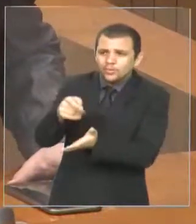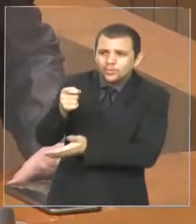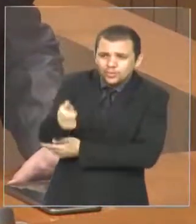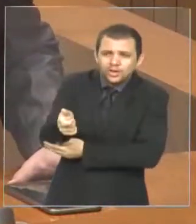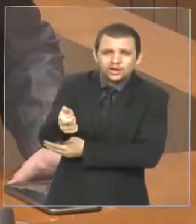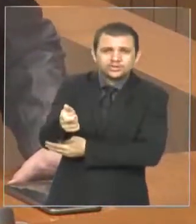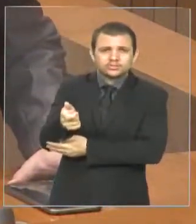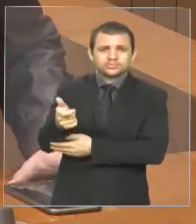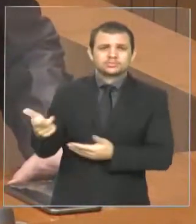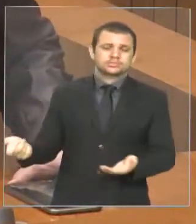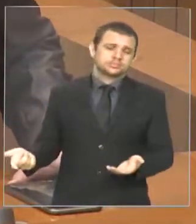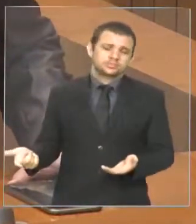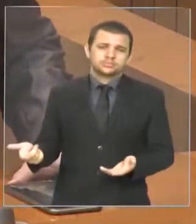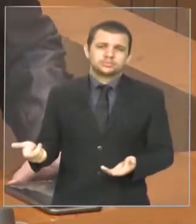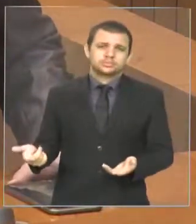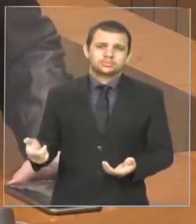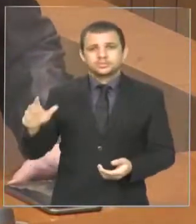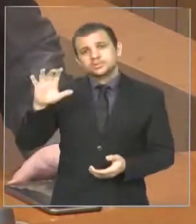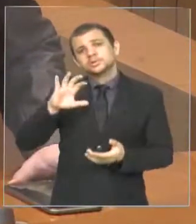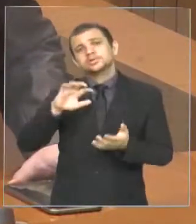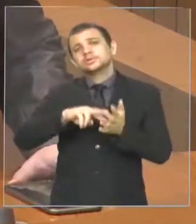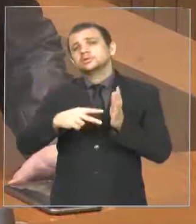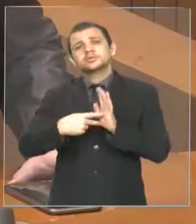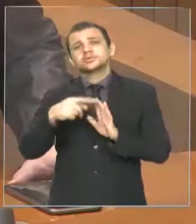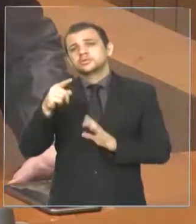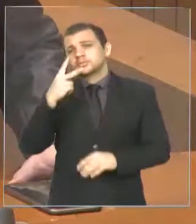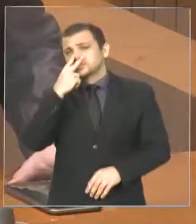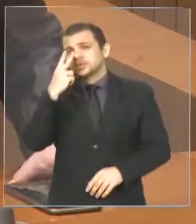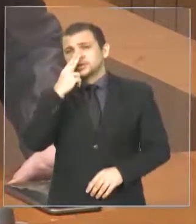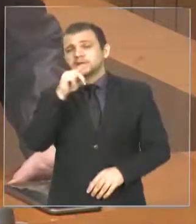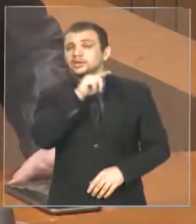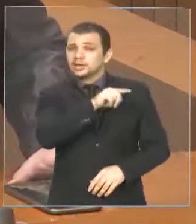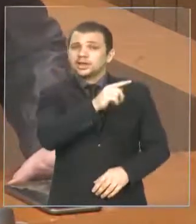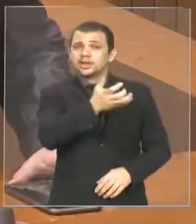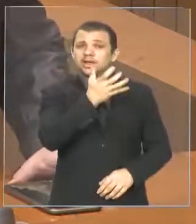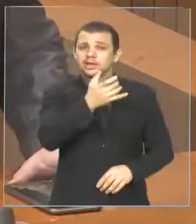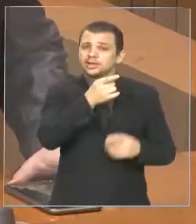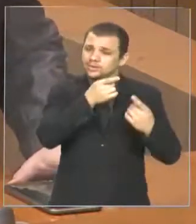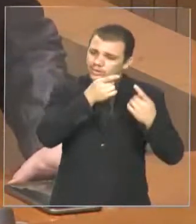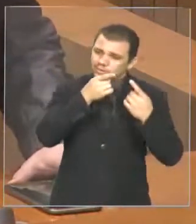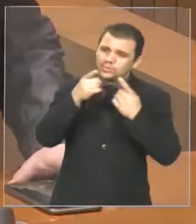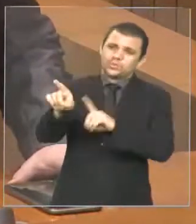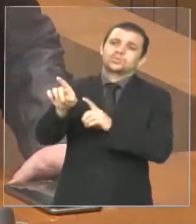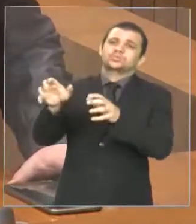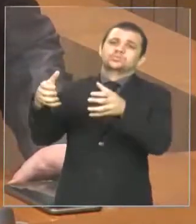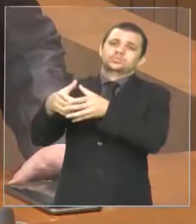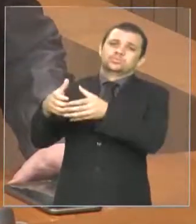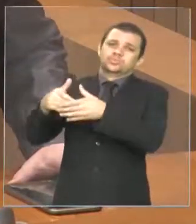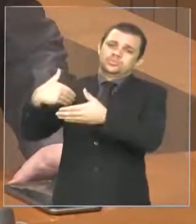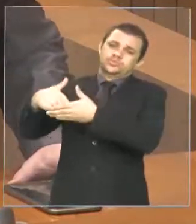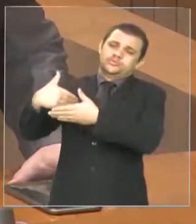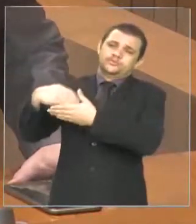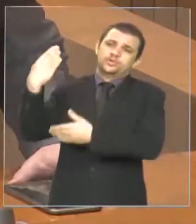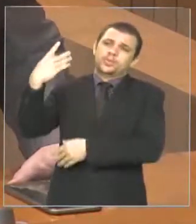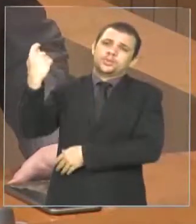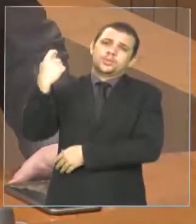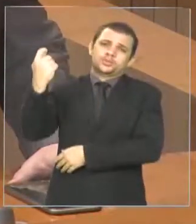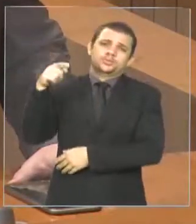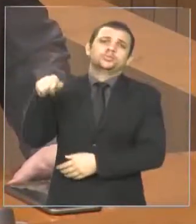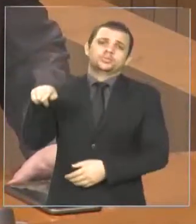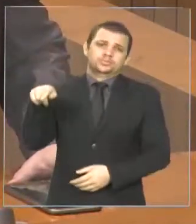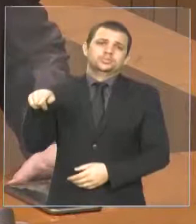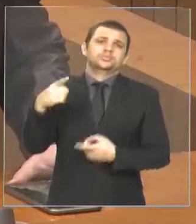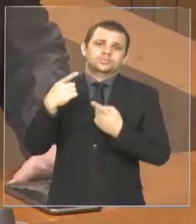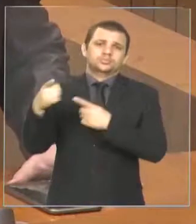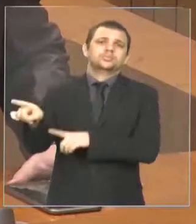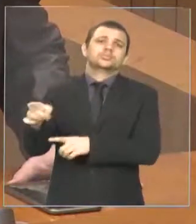dá a entender de que tem por objetivo prejudicar um dos times que estão participando, disputando